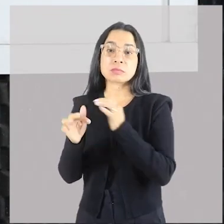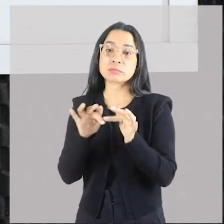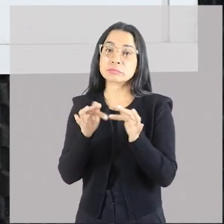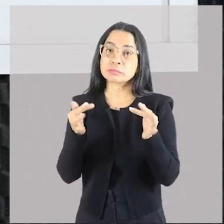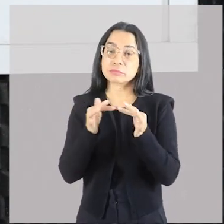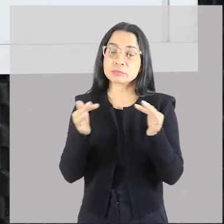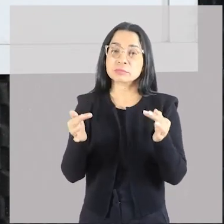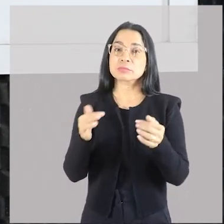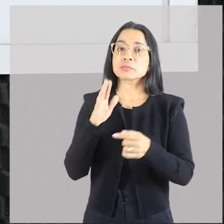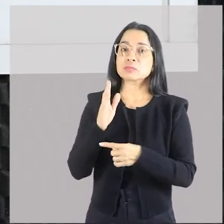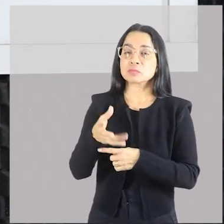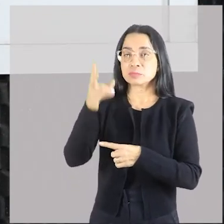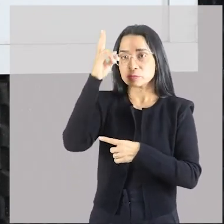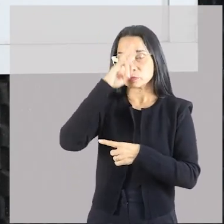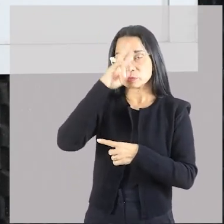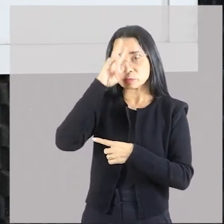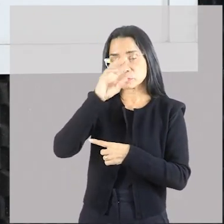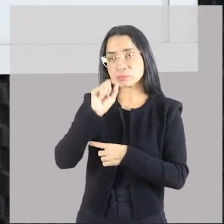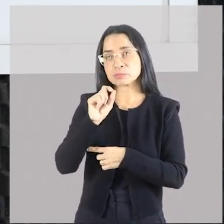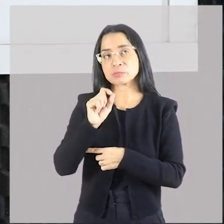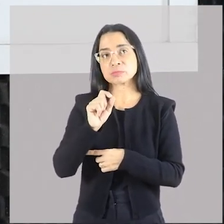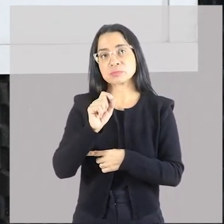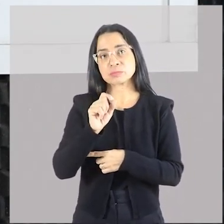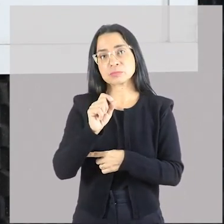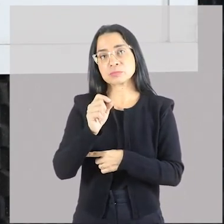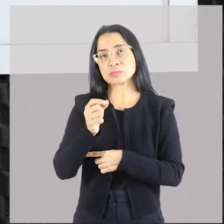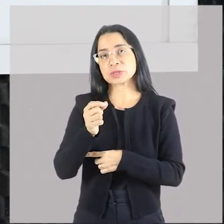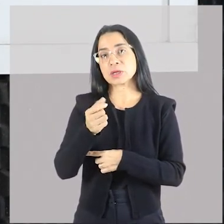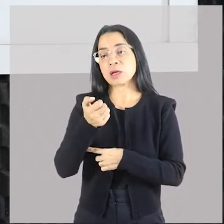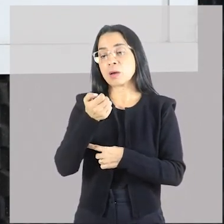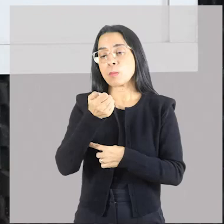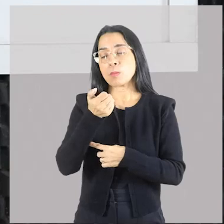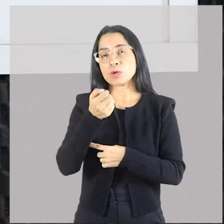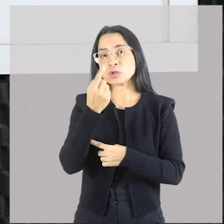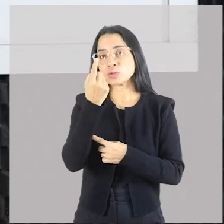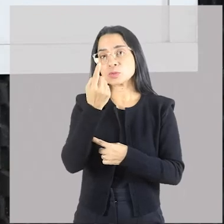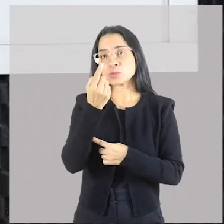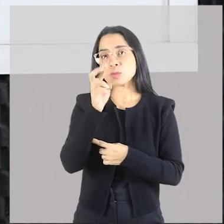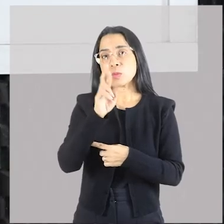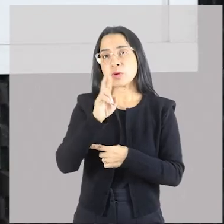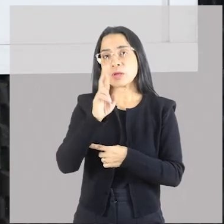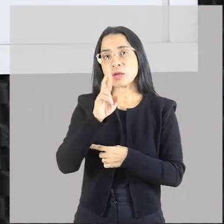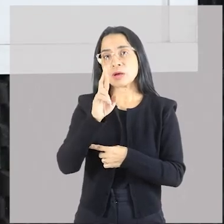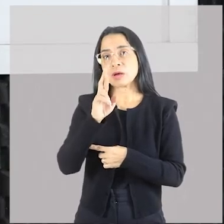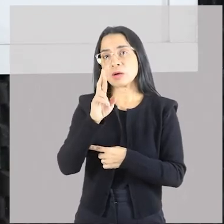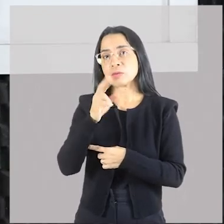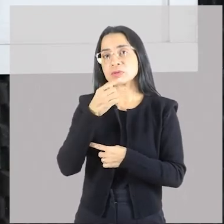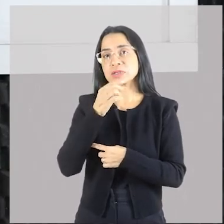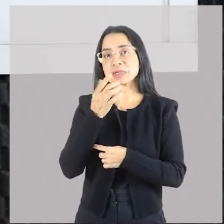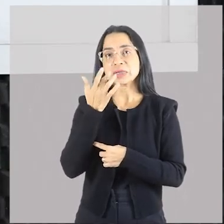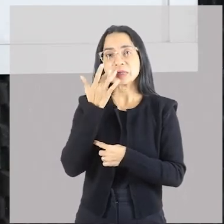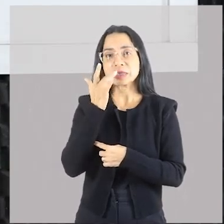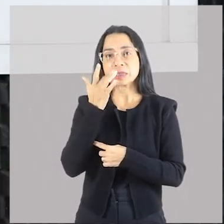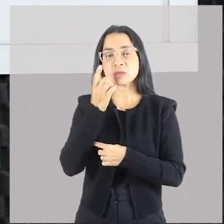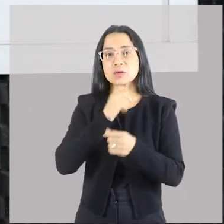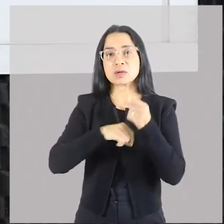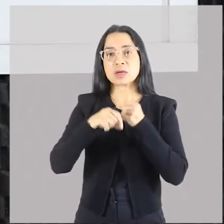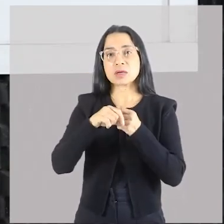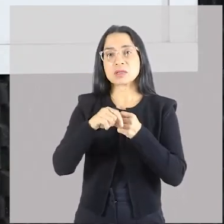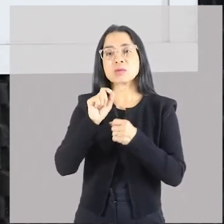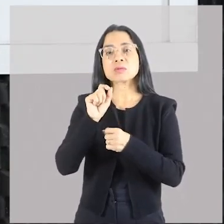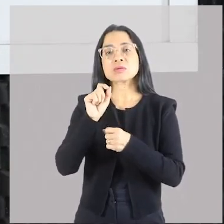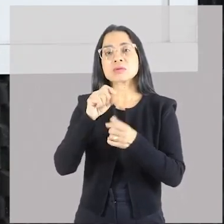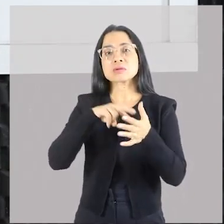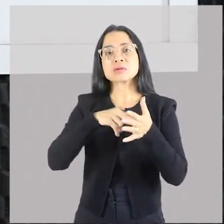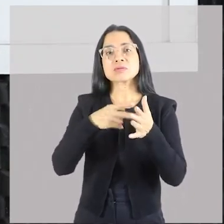simples. Vocês lembram da moedinha de R$1? A moedinha de R$1 não tem aquela parte dourada? Aquilo ali é uma coroa